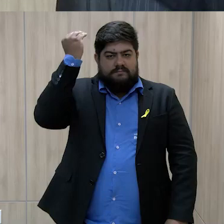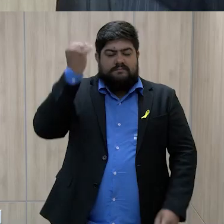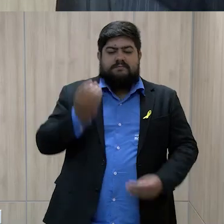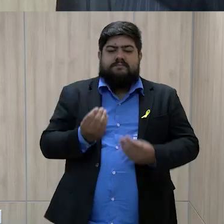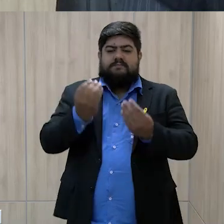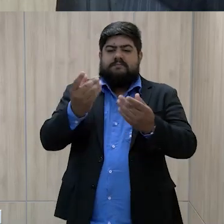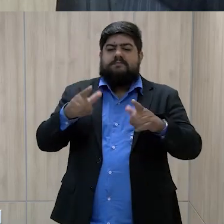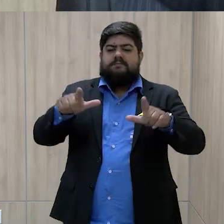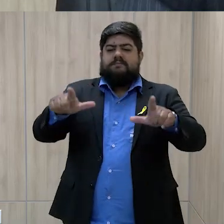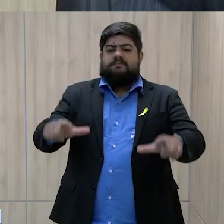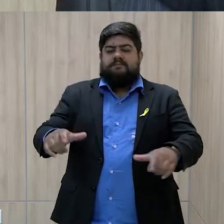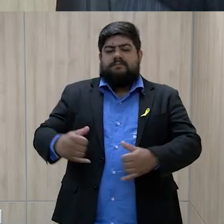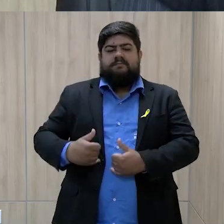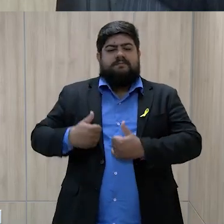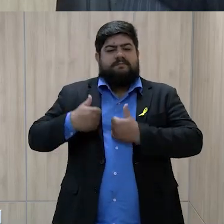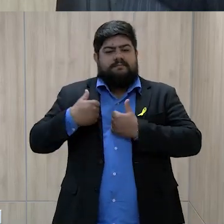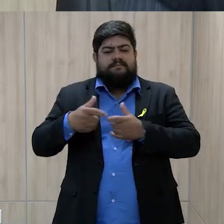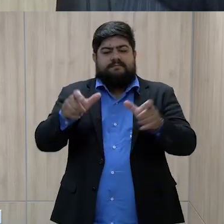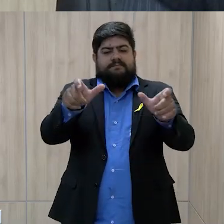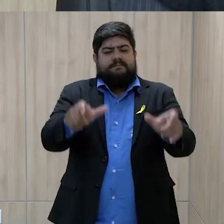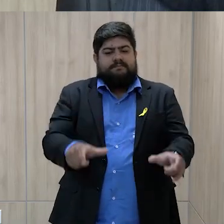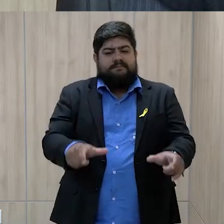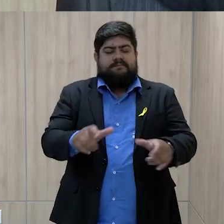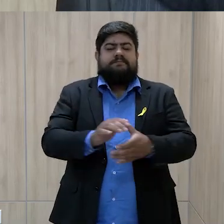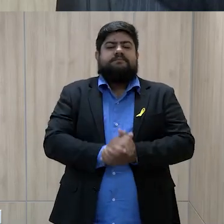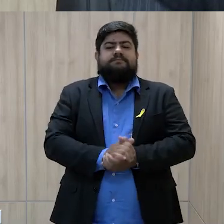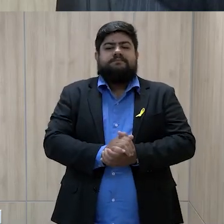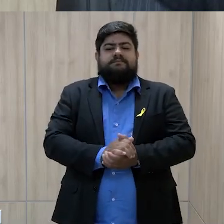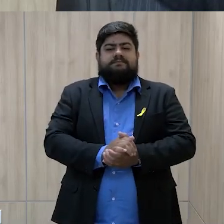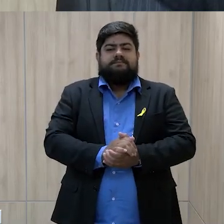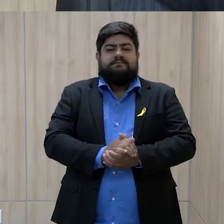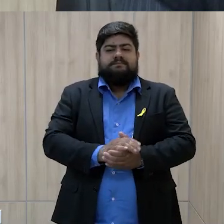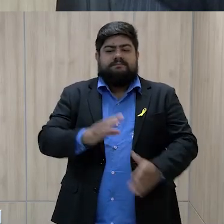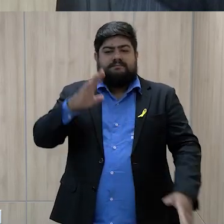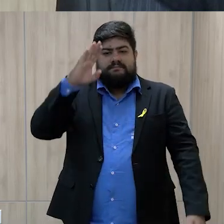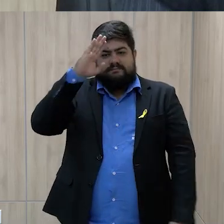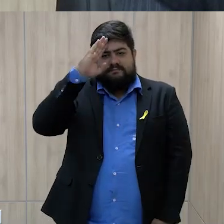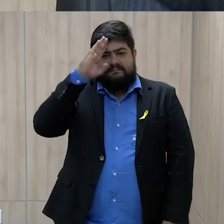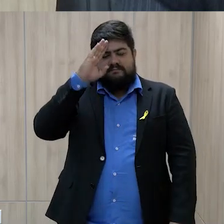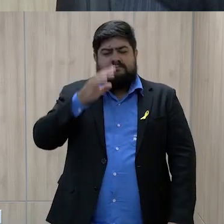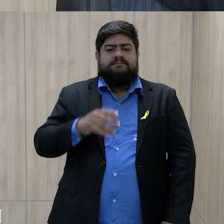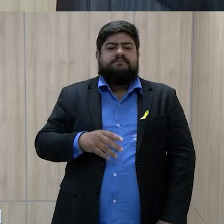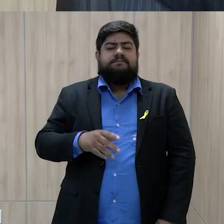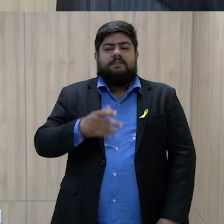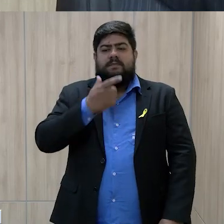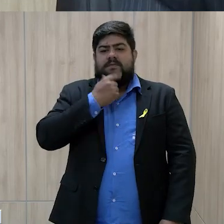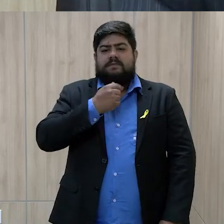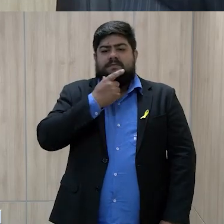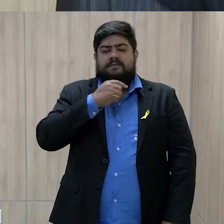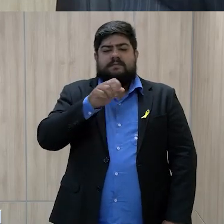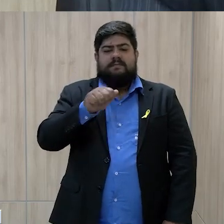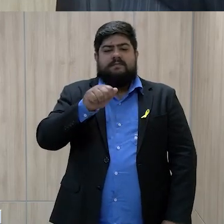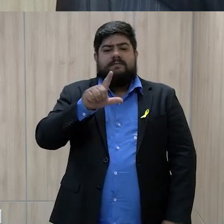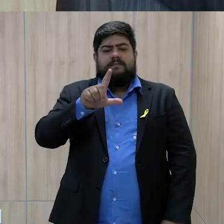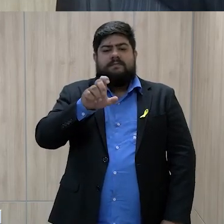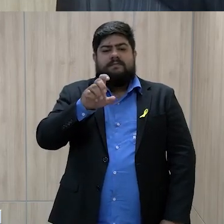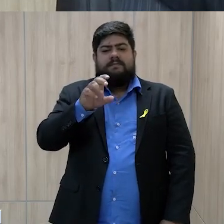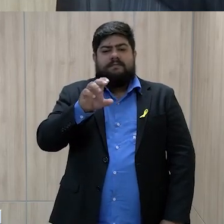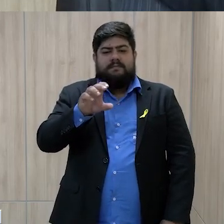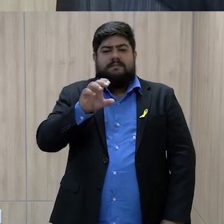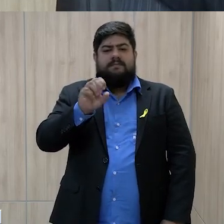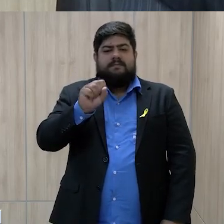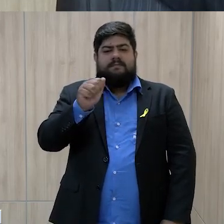delegado Camargo concede o Título de Cidadão honorário do Estado de Rondônia ao militar Capelão católico Alexandre